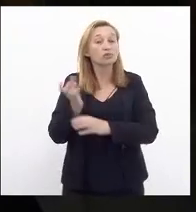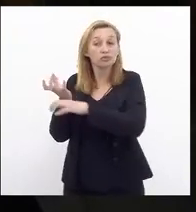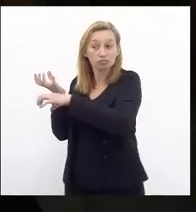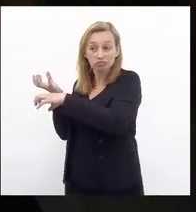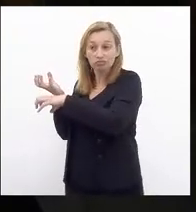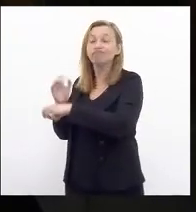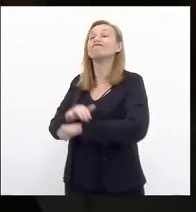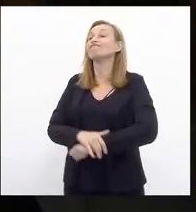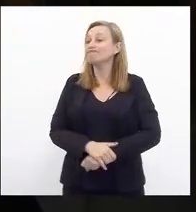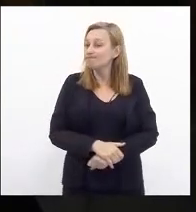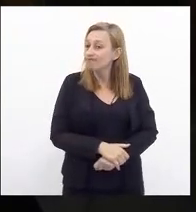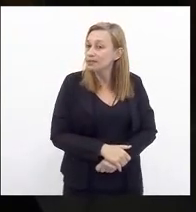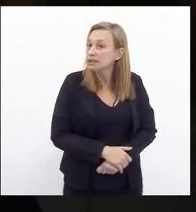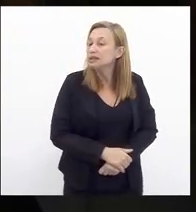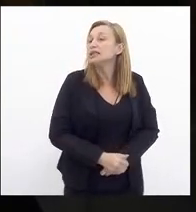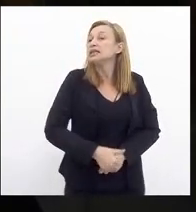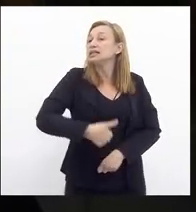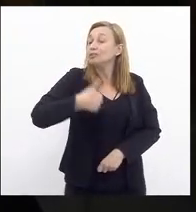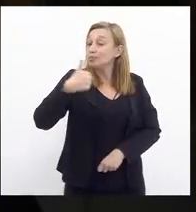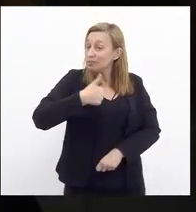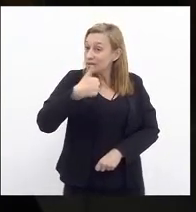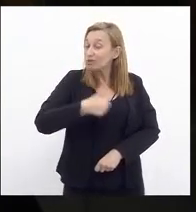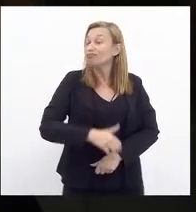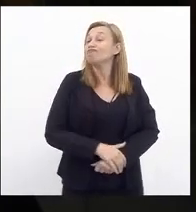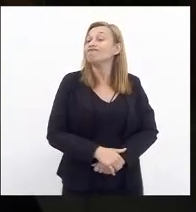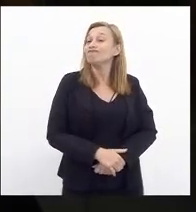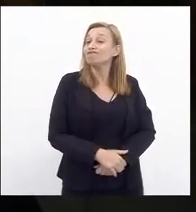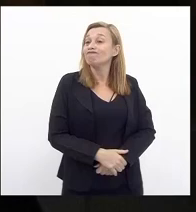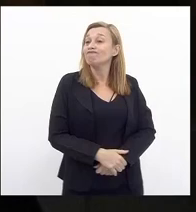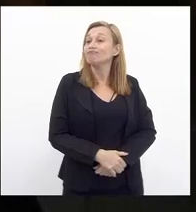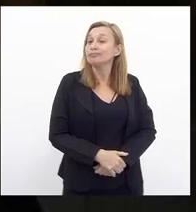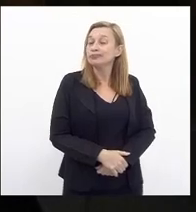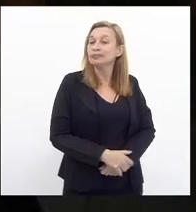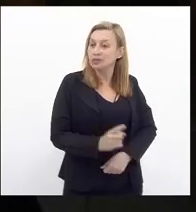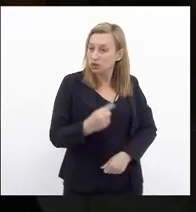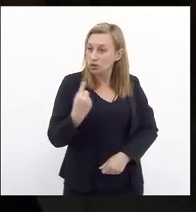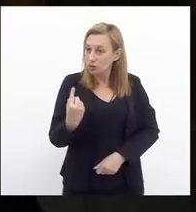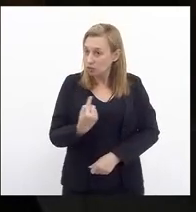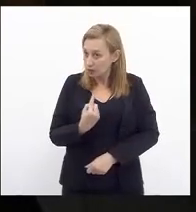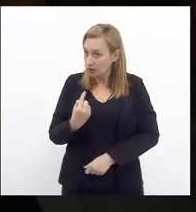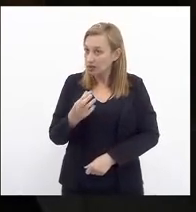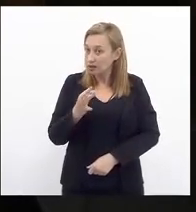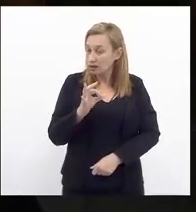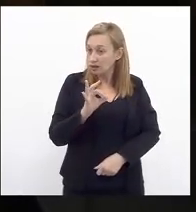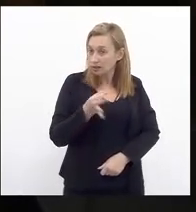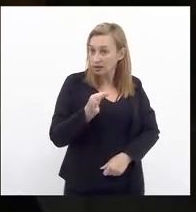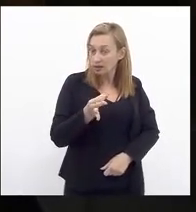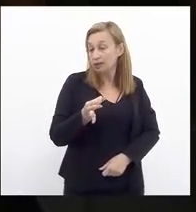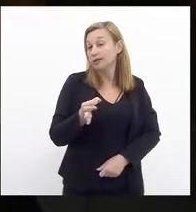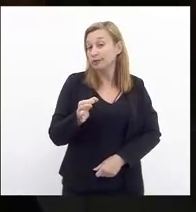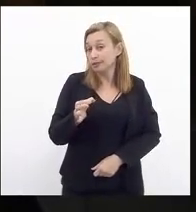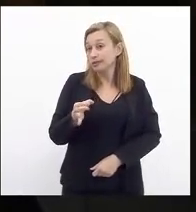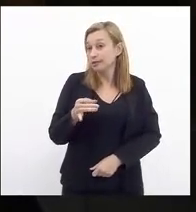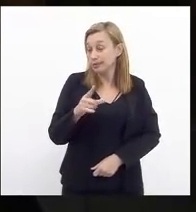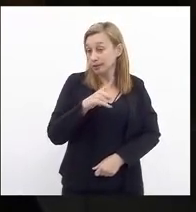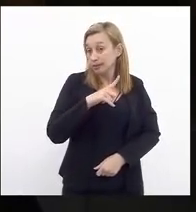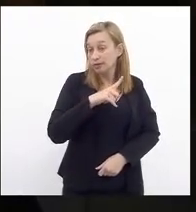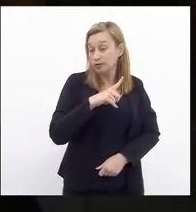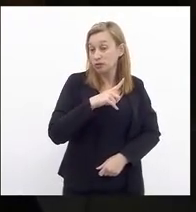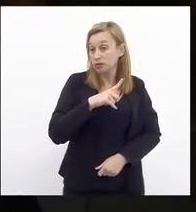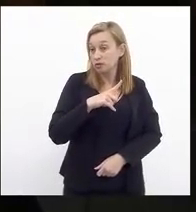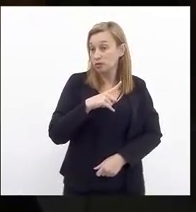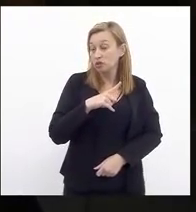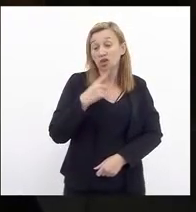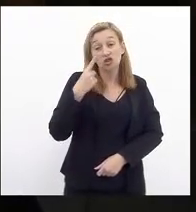nacional e a primeira coisa que fizemos questão seu presidente de firmar